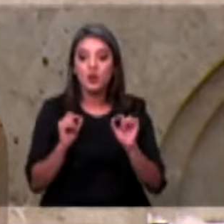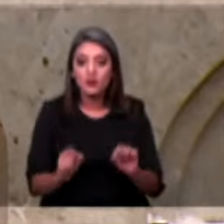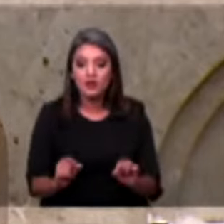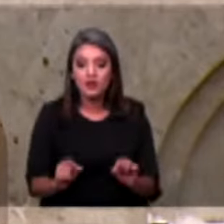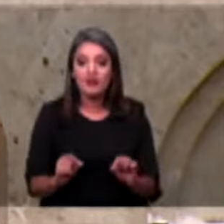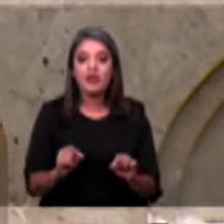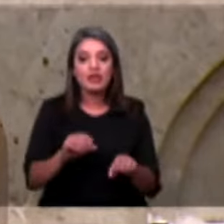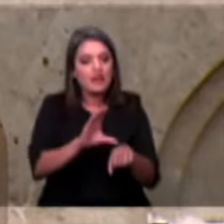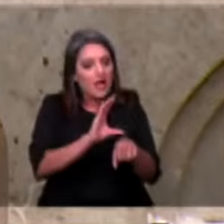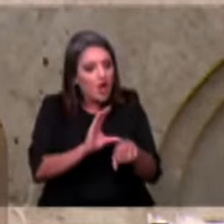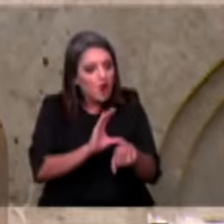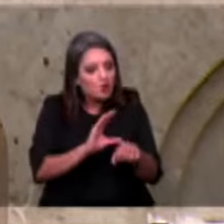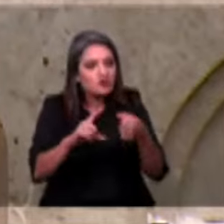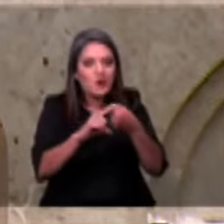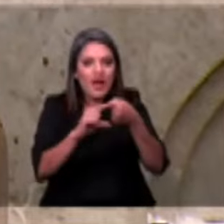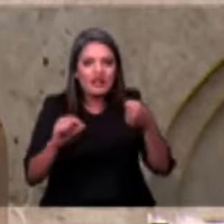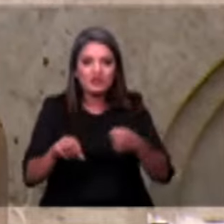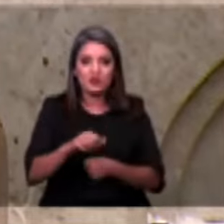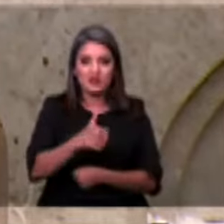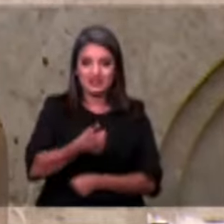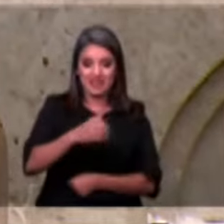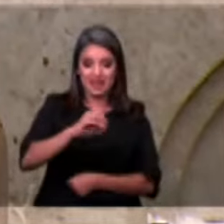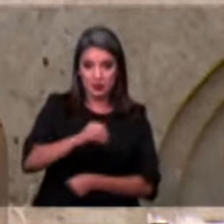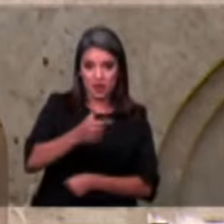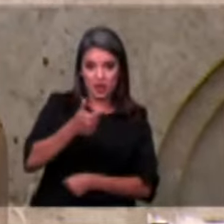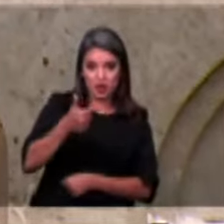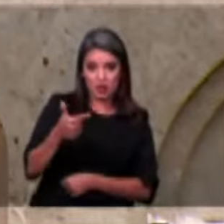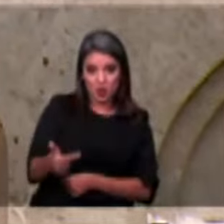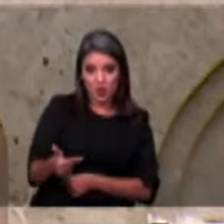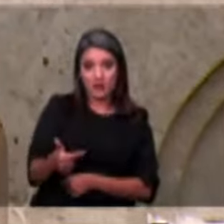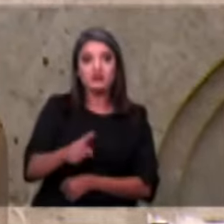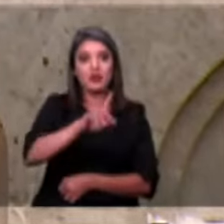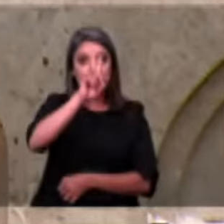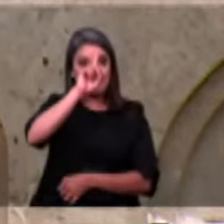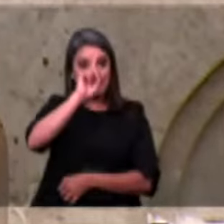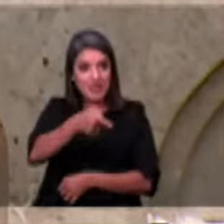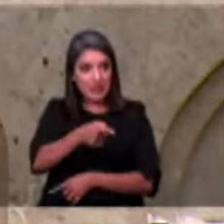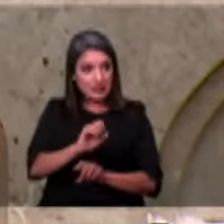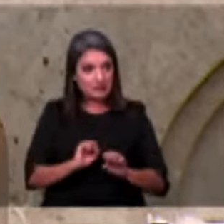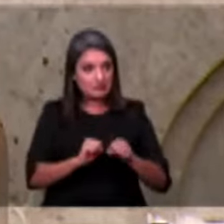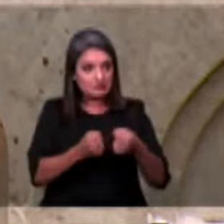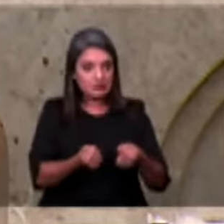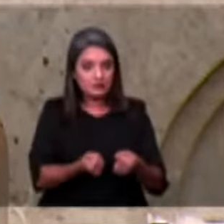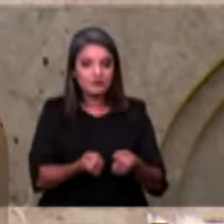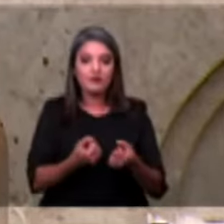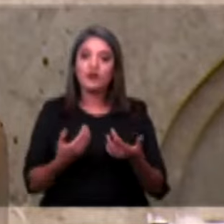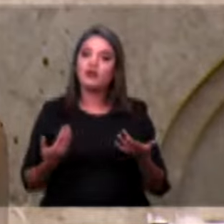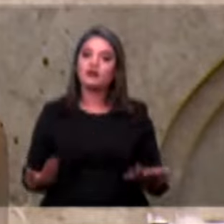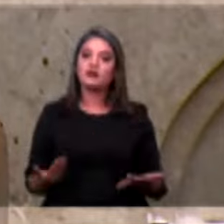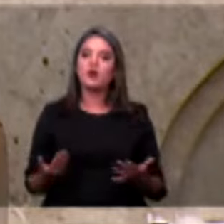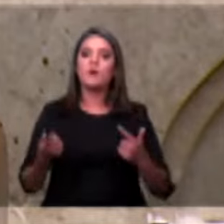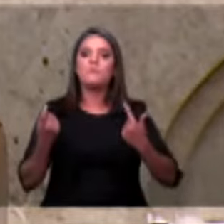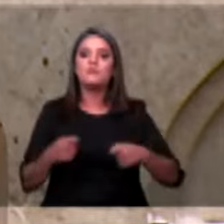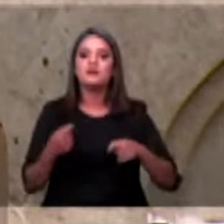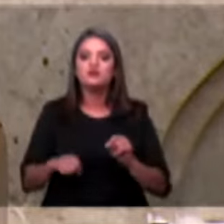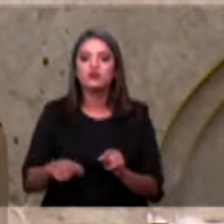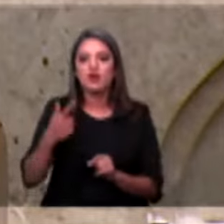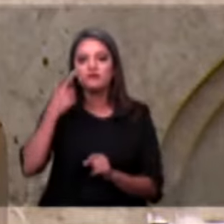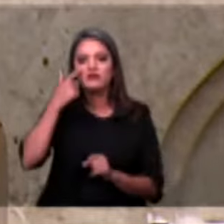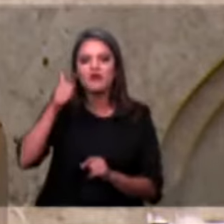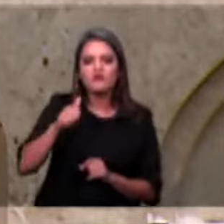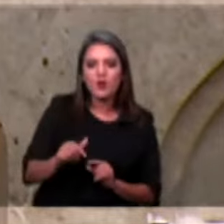expresso comando do artigo 102 da Lei Fundamental. Cabe-lhe filtrar os atos estatais e os